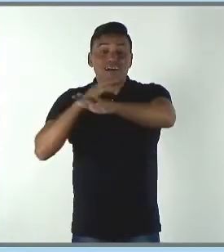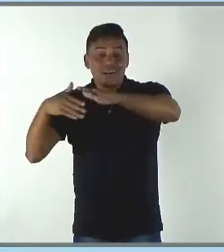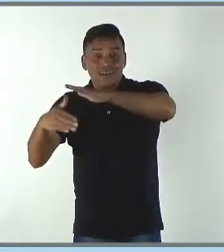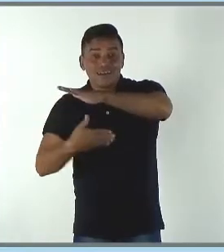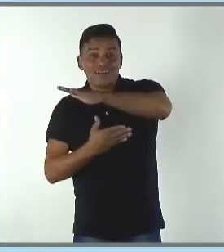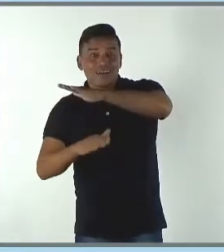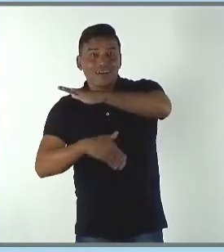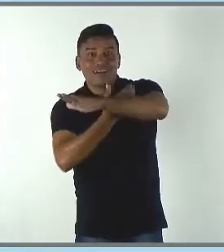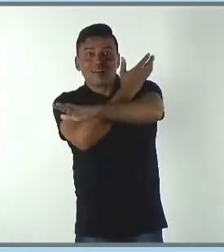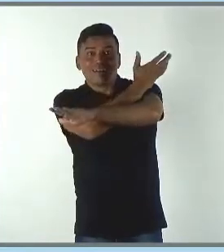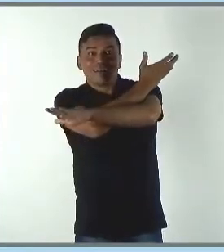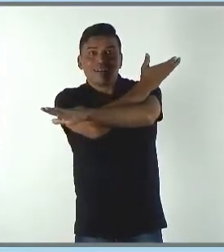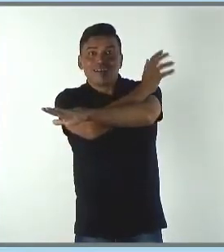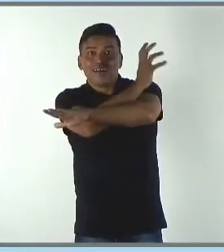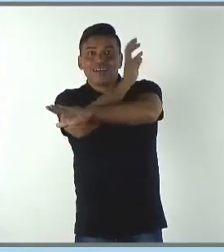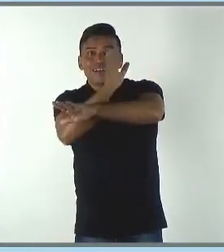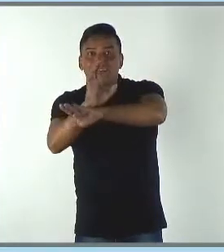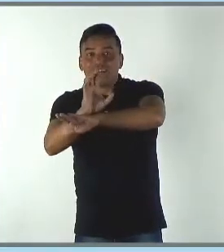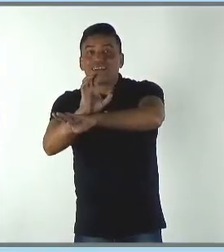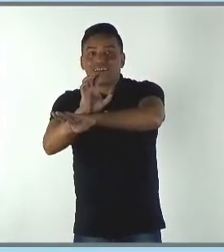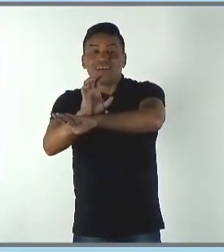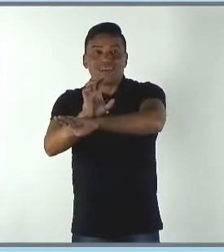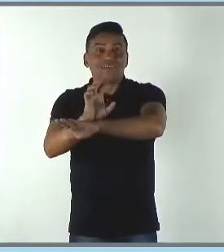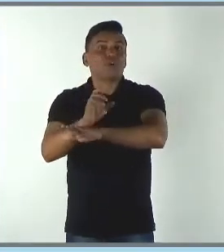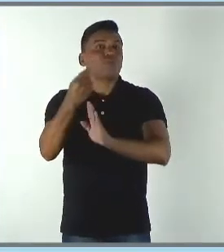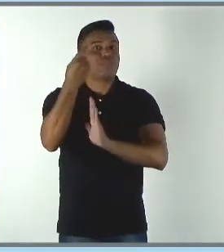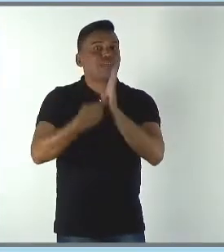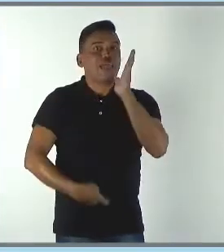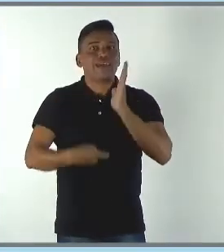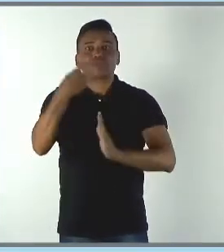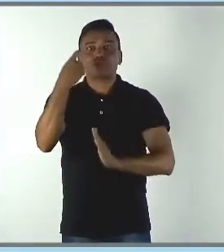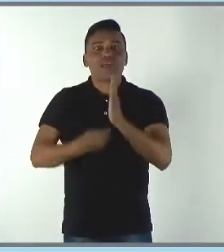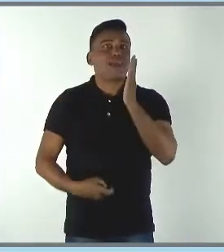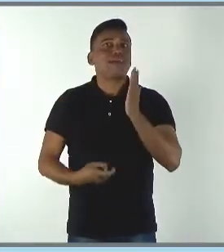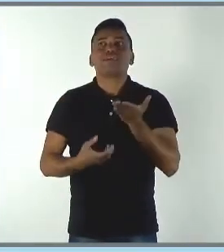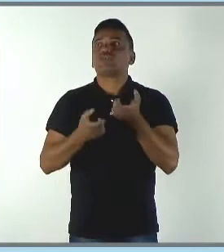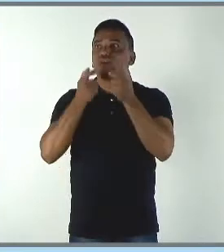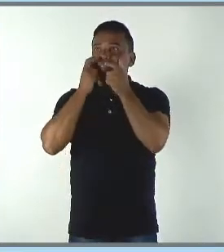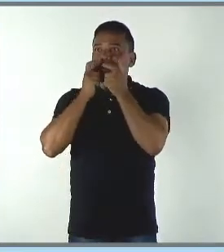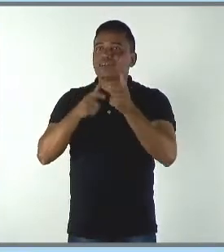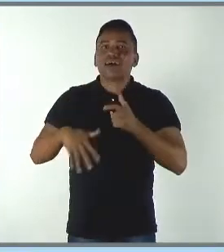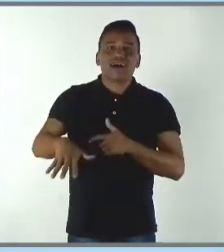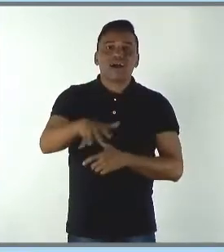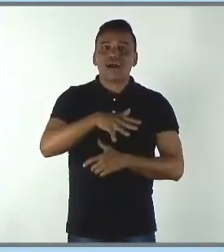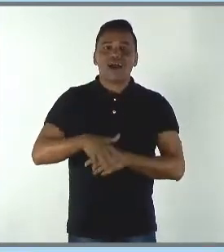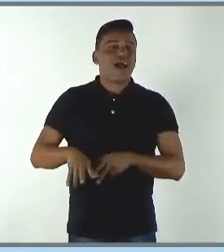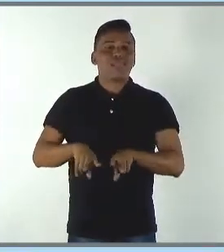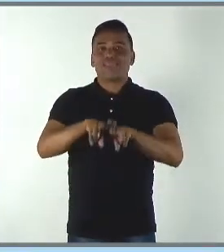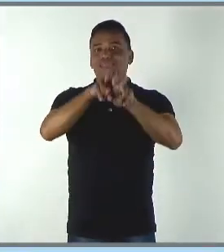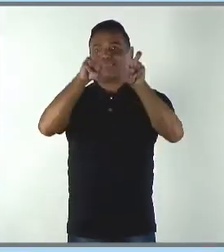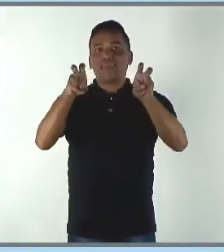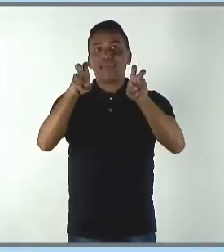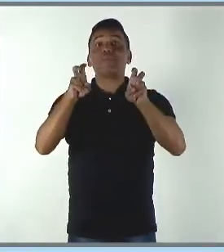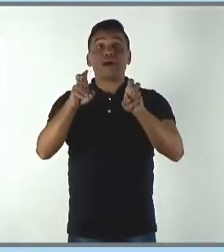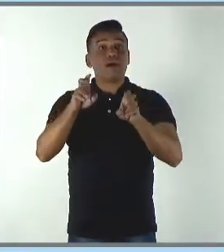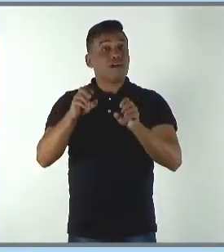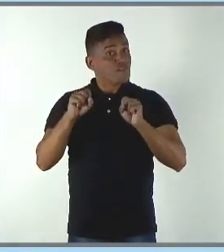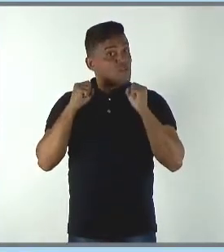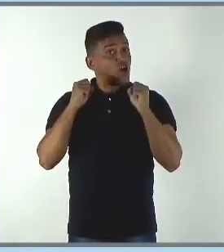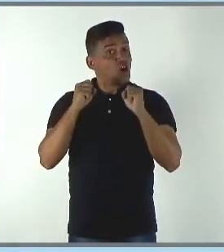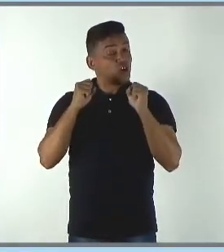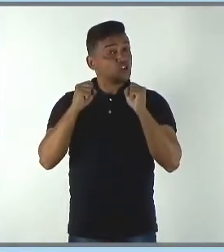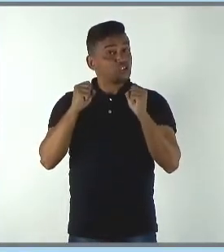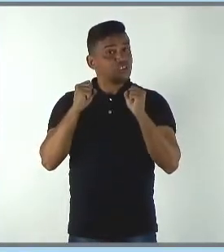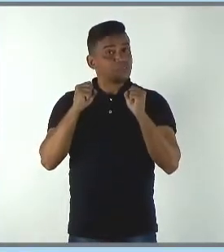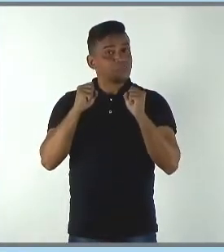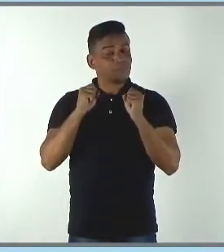A Masa tem alguns textos que já vão interessar-se por essa área temática, que hoje é um tema forte, né? Não